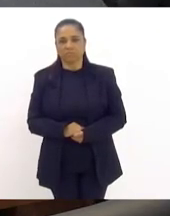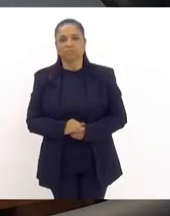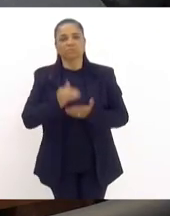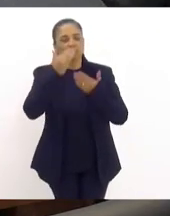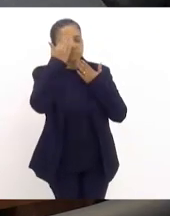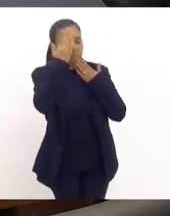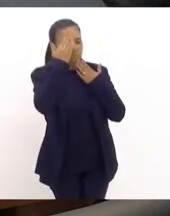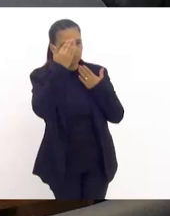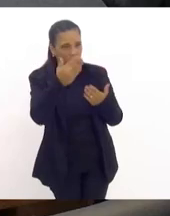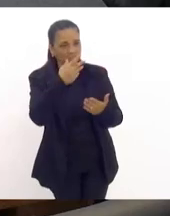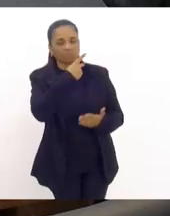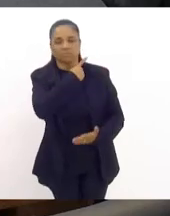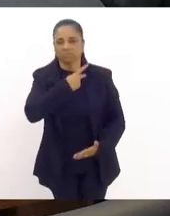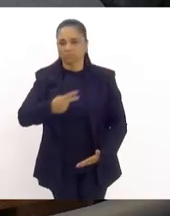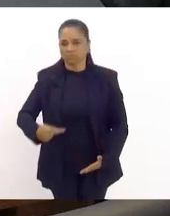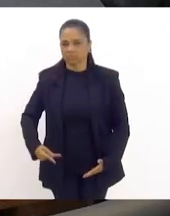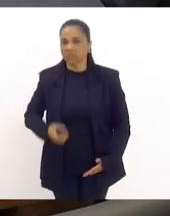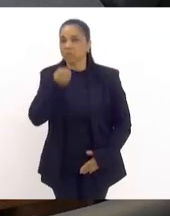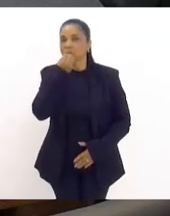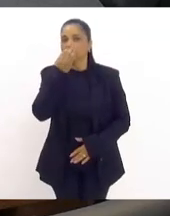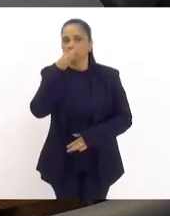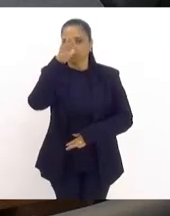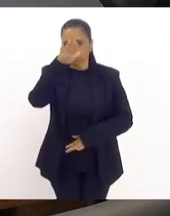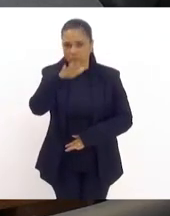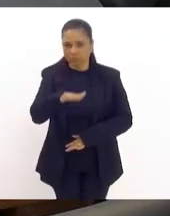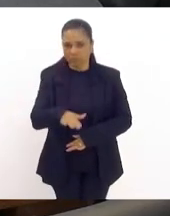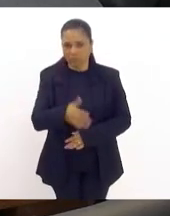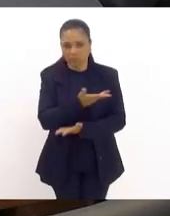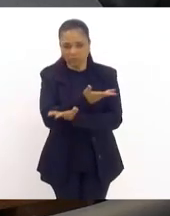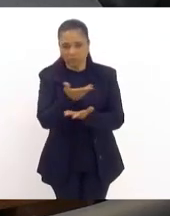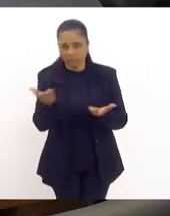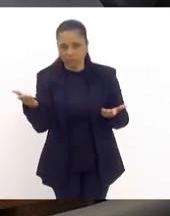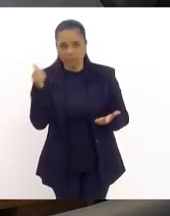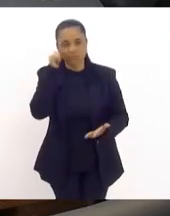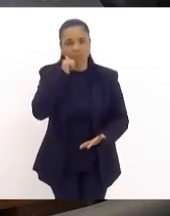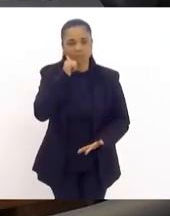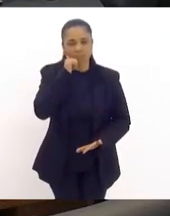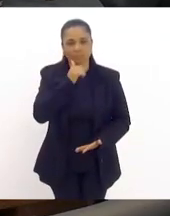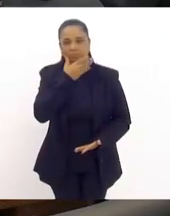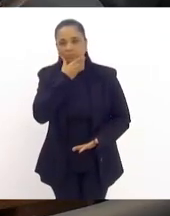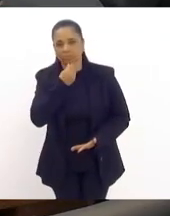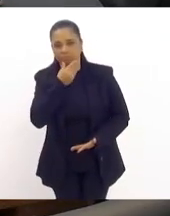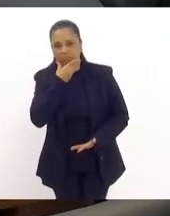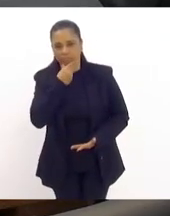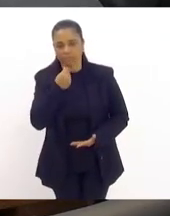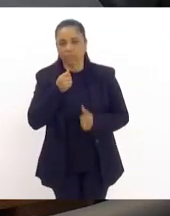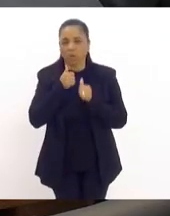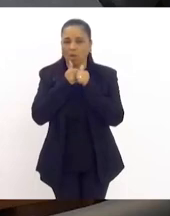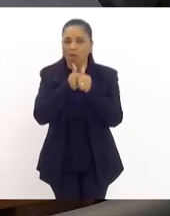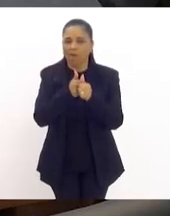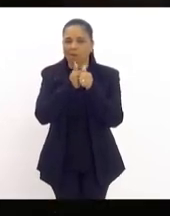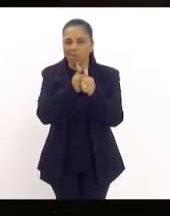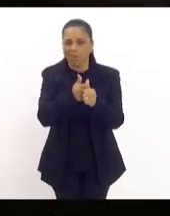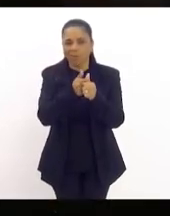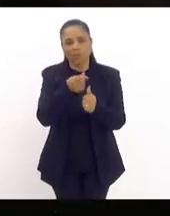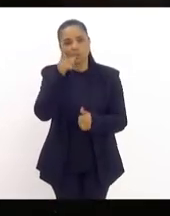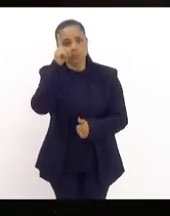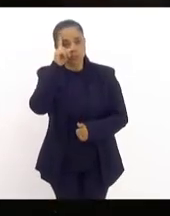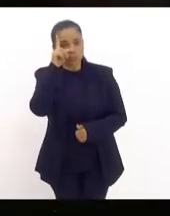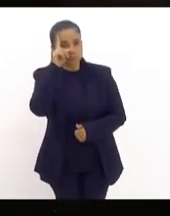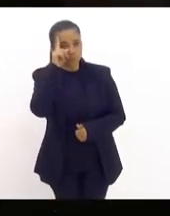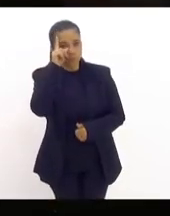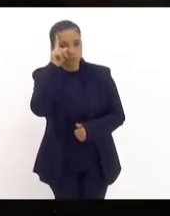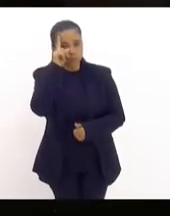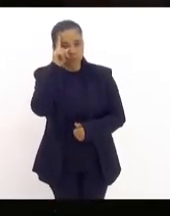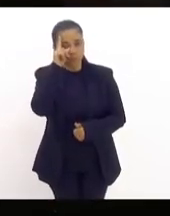Obrigado, senhora presidenta. Boa tarde a todos e todas e todos que acompanham cotidianamente aqui